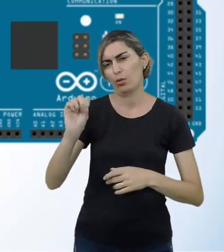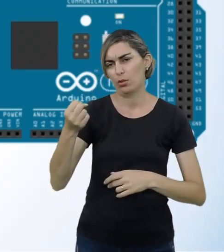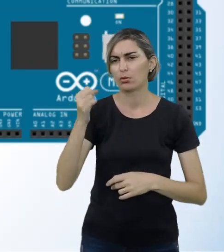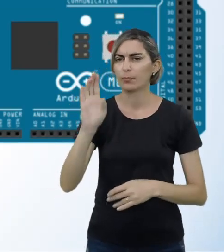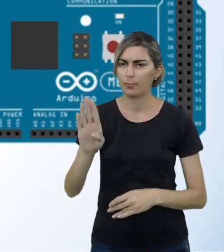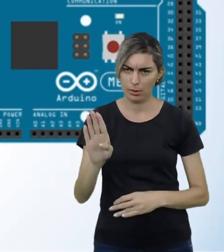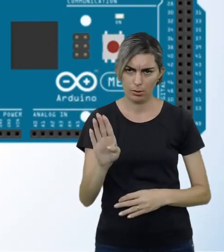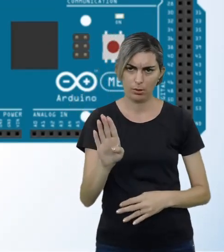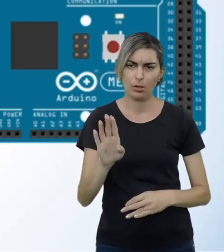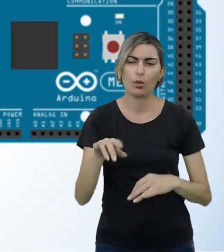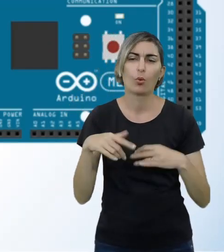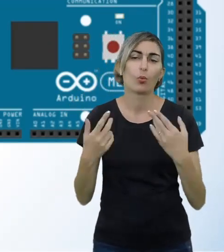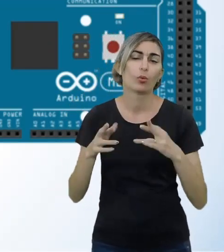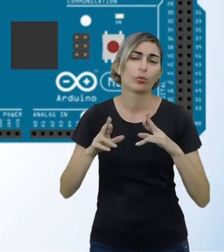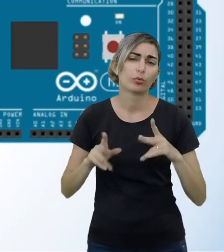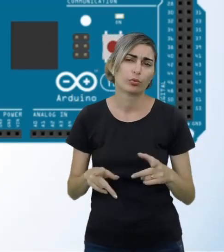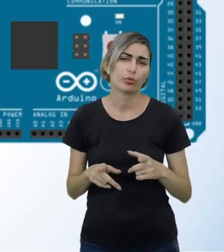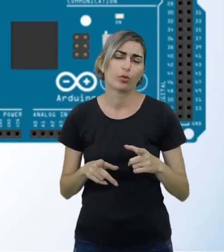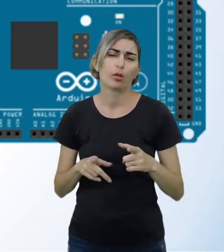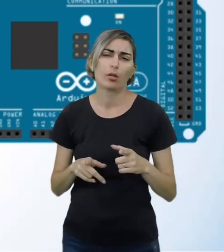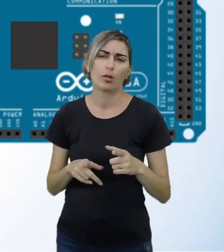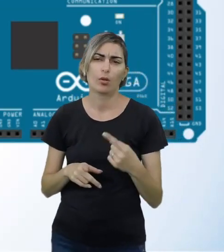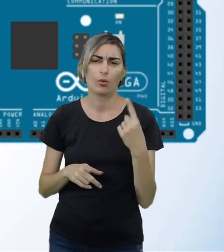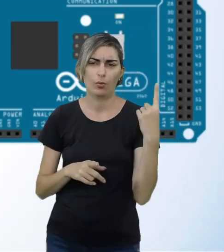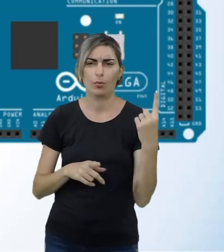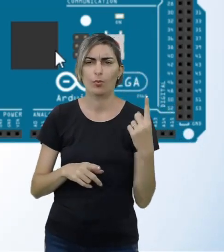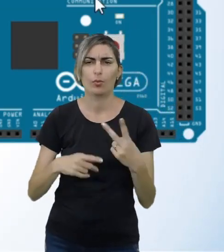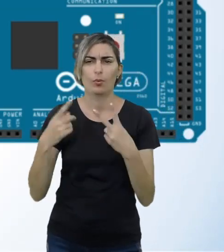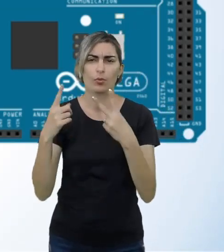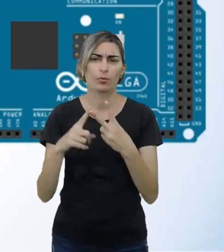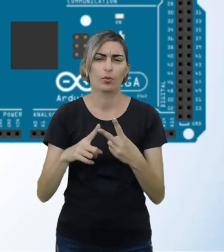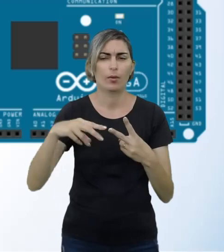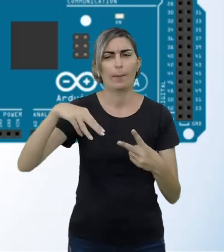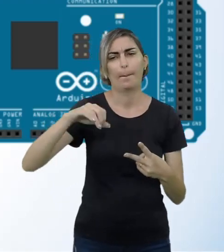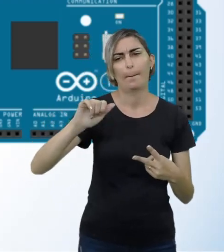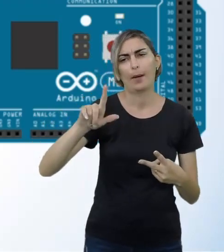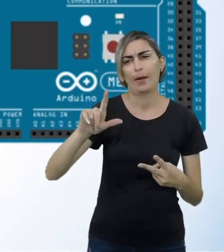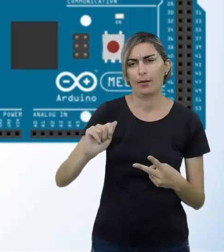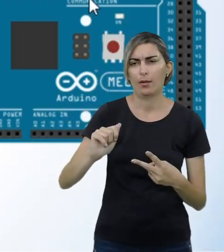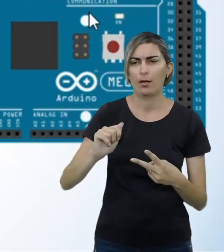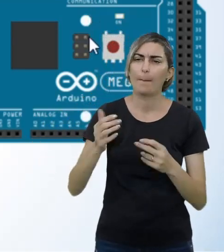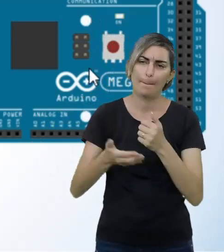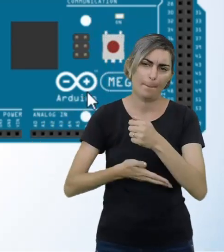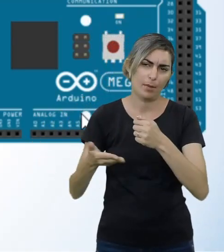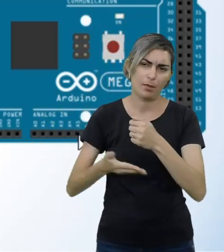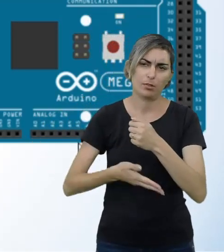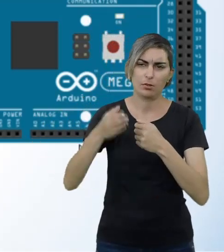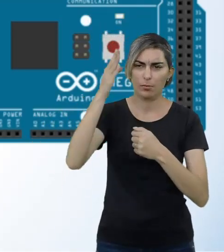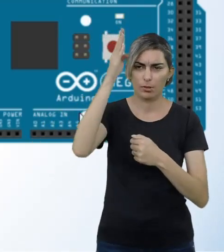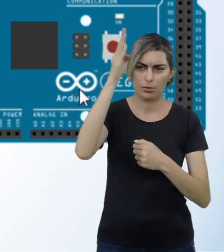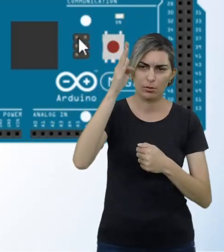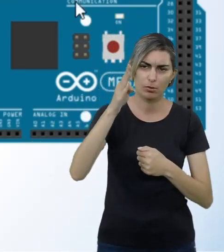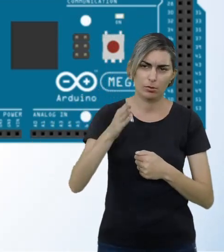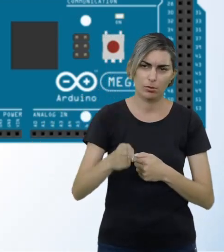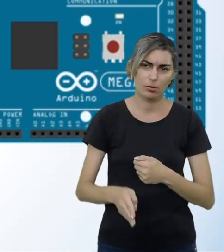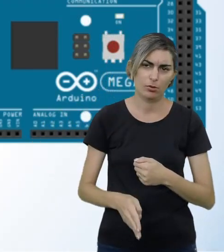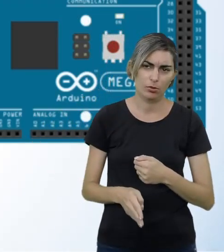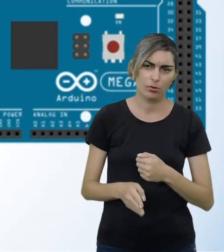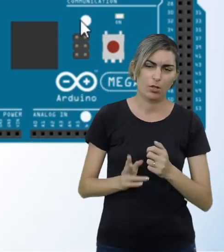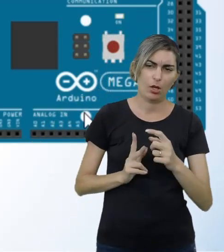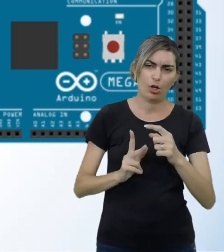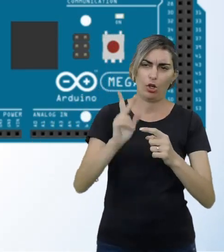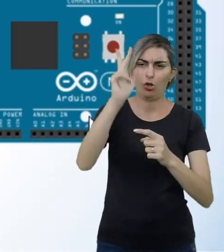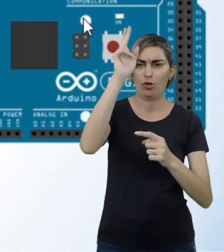USB, tá? Então qual a diferença do Arduino Uno para o Mega? A gente podia dizer que o Uno basicamente ele é cortado aqui, né? É como se